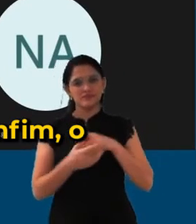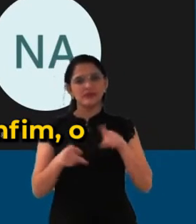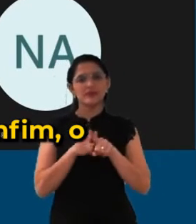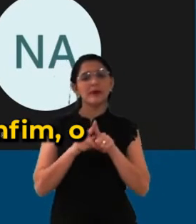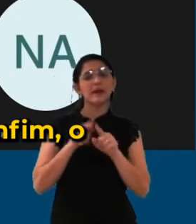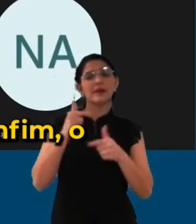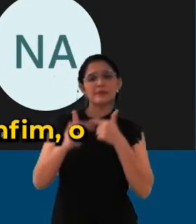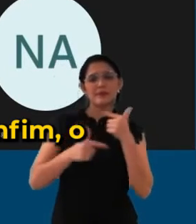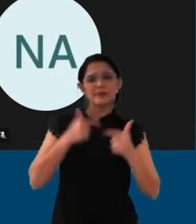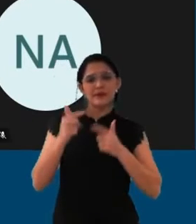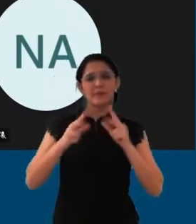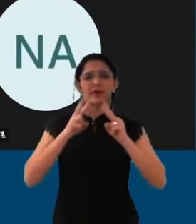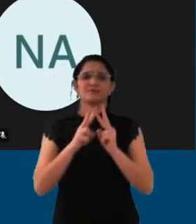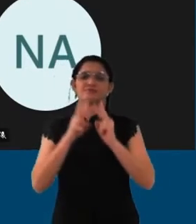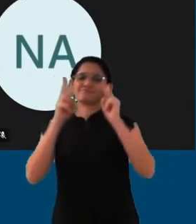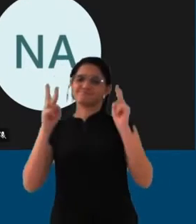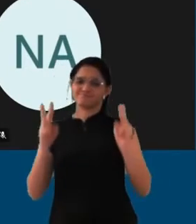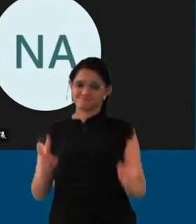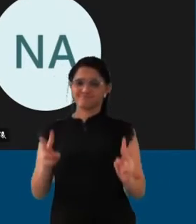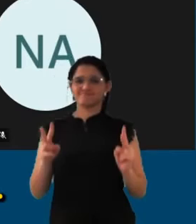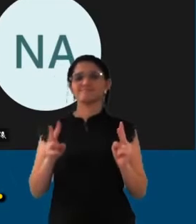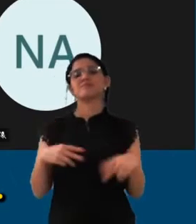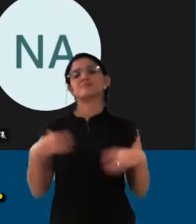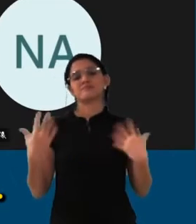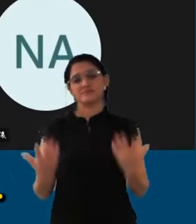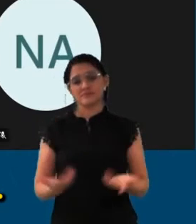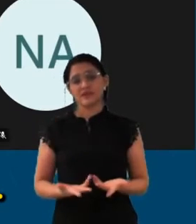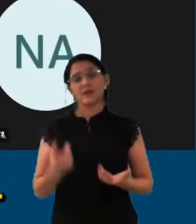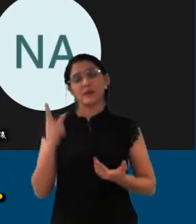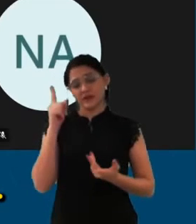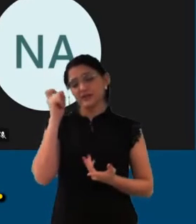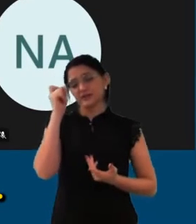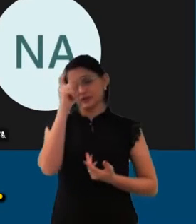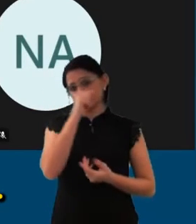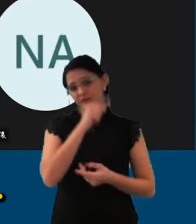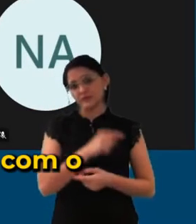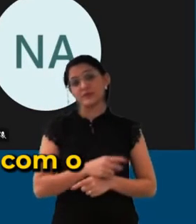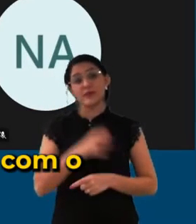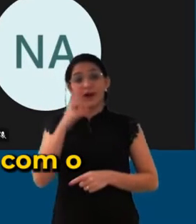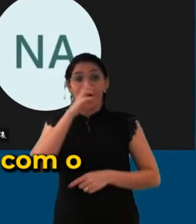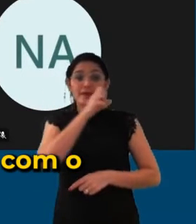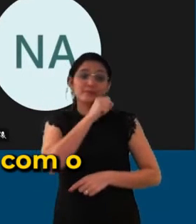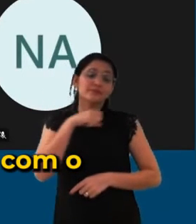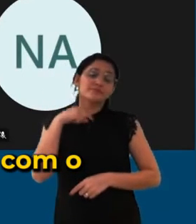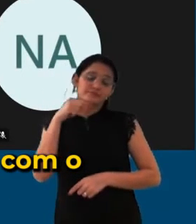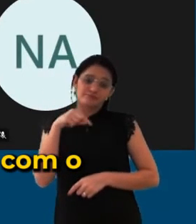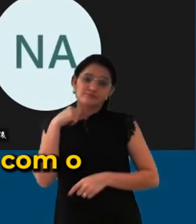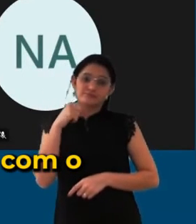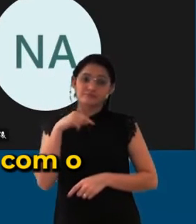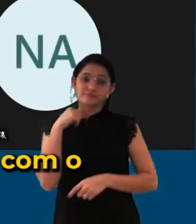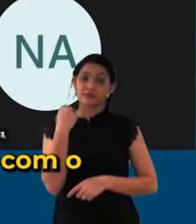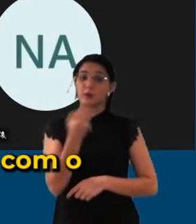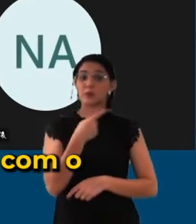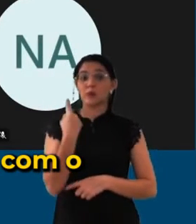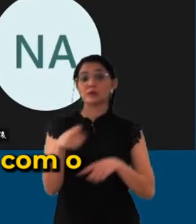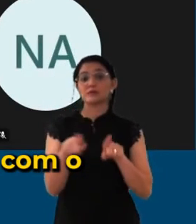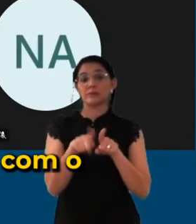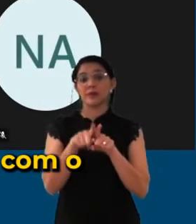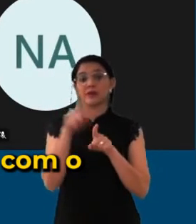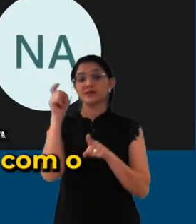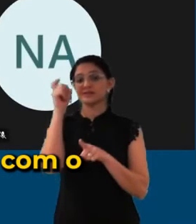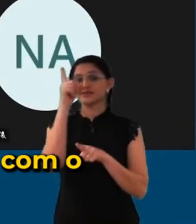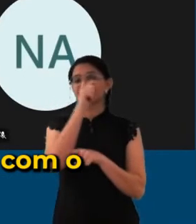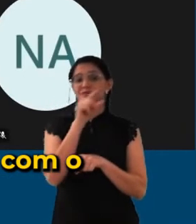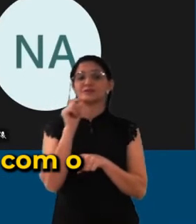com certeza isso terminou por fulminar uma análise mais rápida. A gente, inclusive, teve bastante dificuldade em